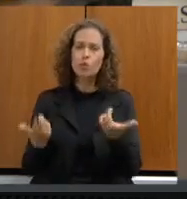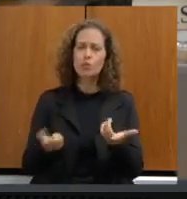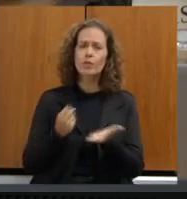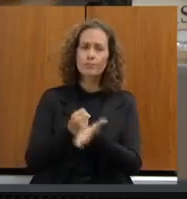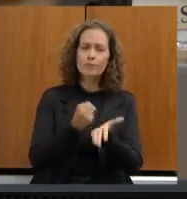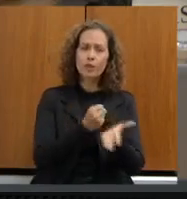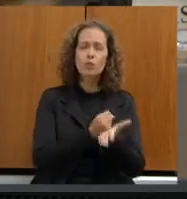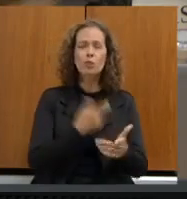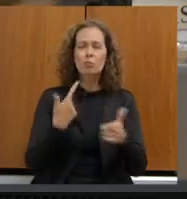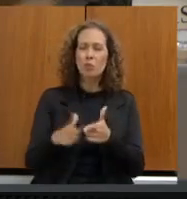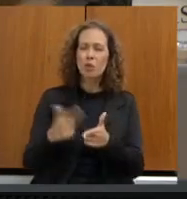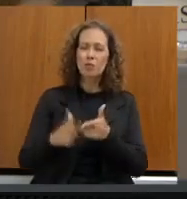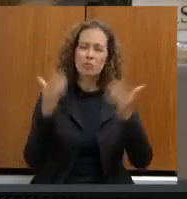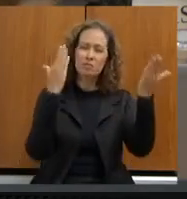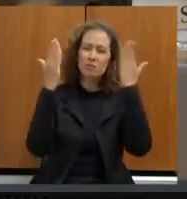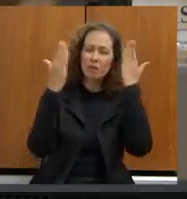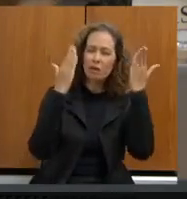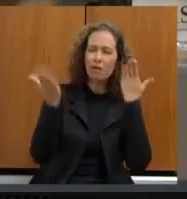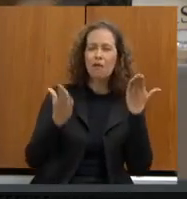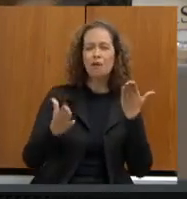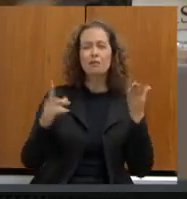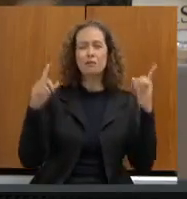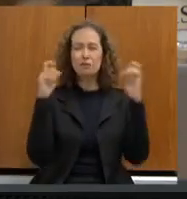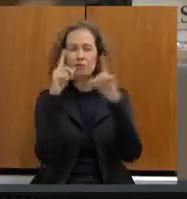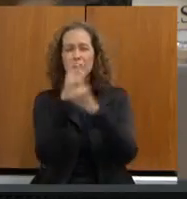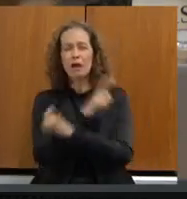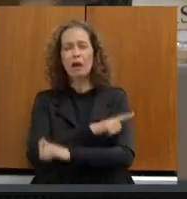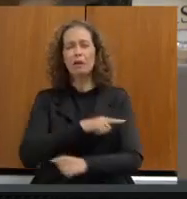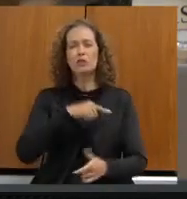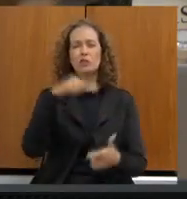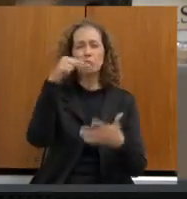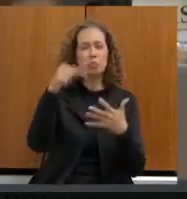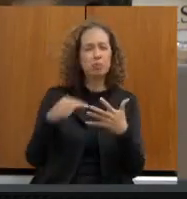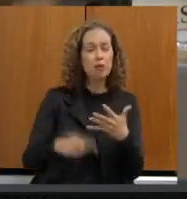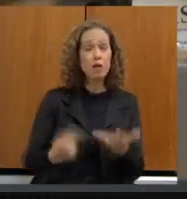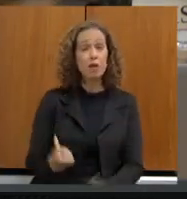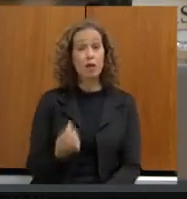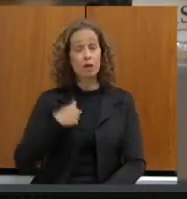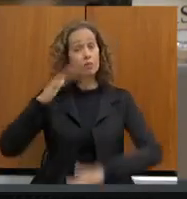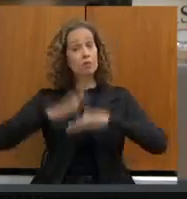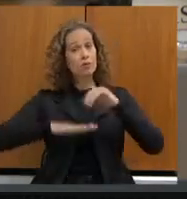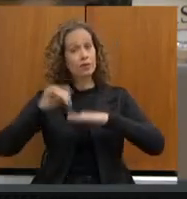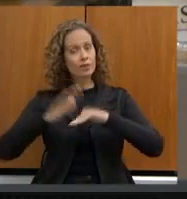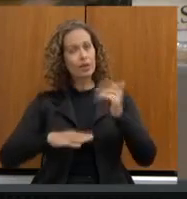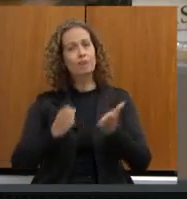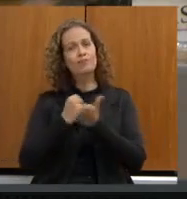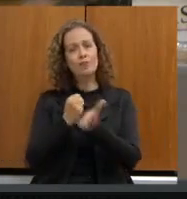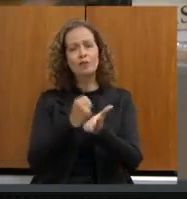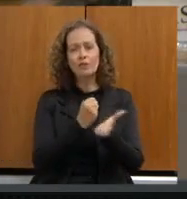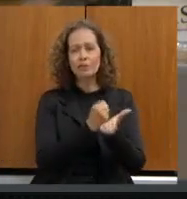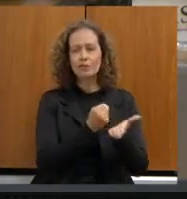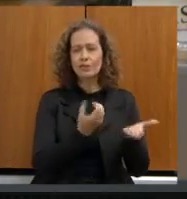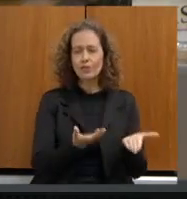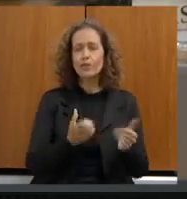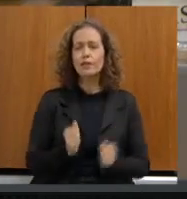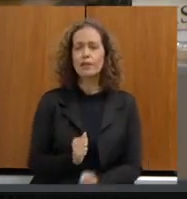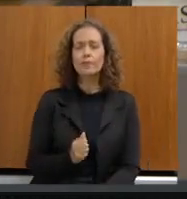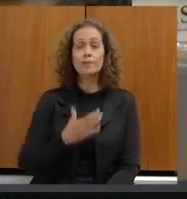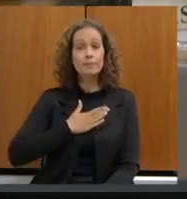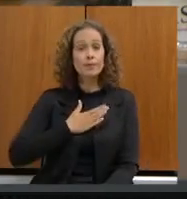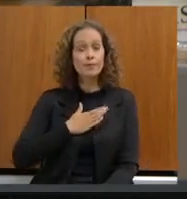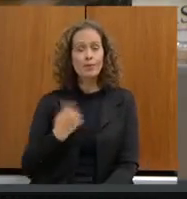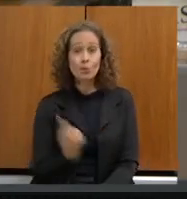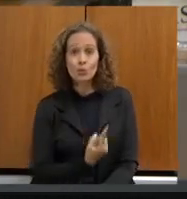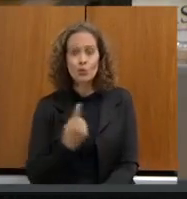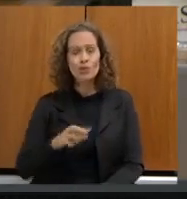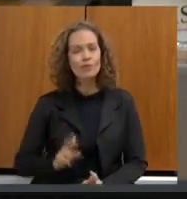problemas psicológicos Muitas dificuldades ter um profissional da área para fazer os atendimentos foi um grande diferencial para